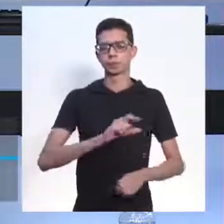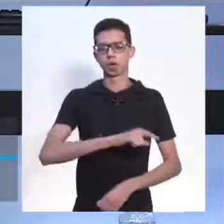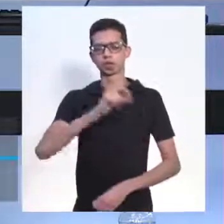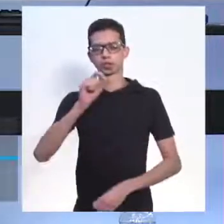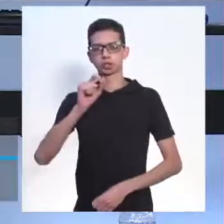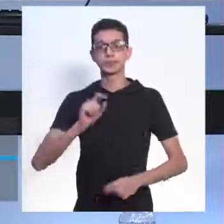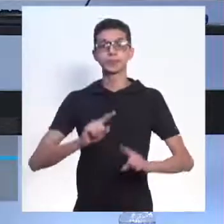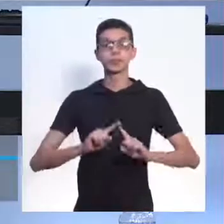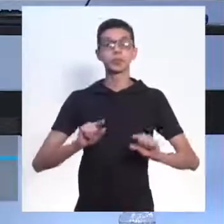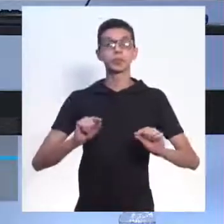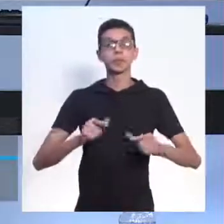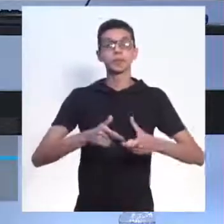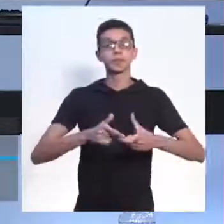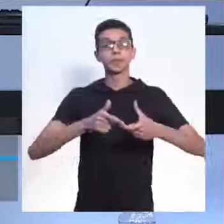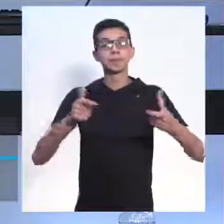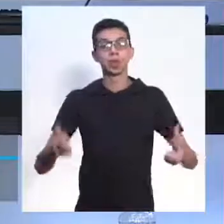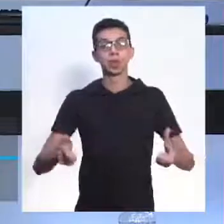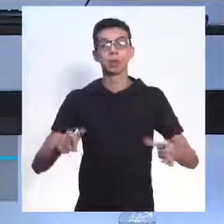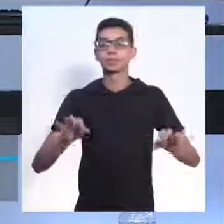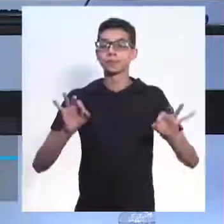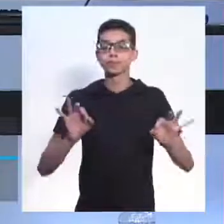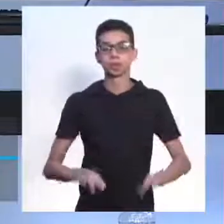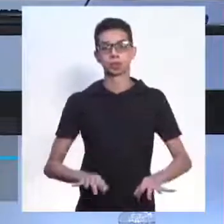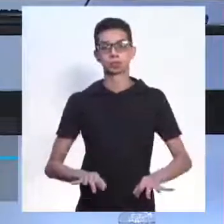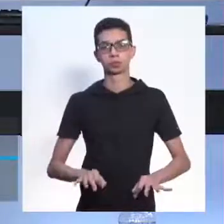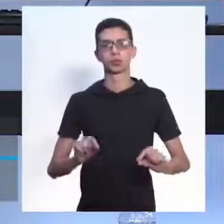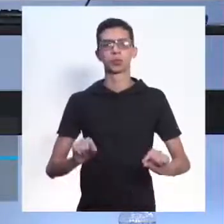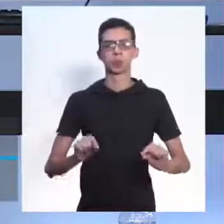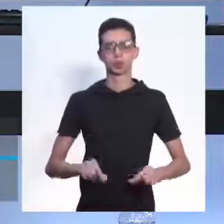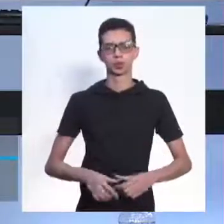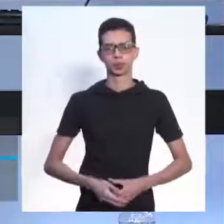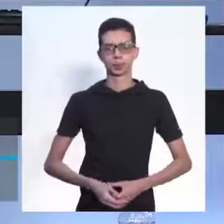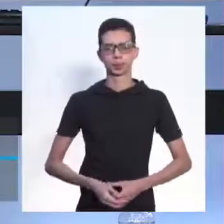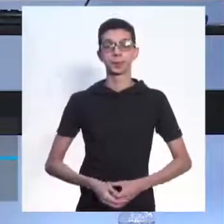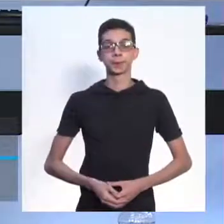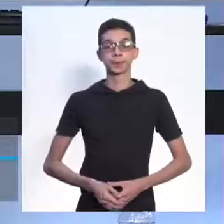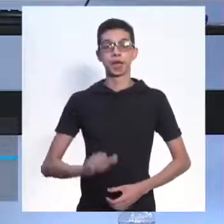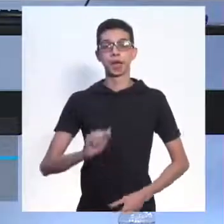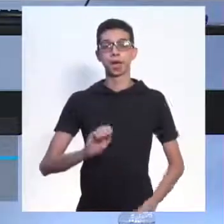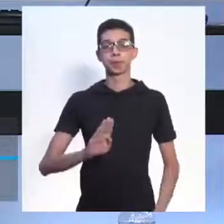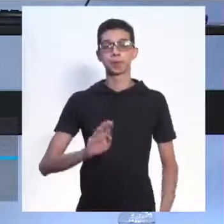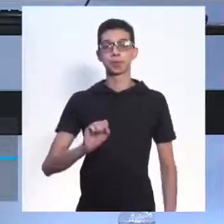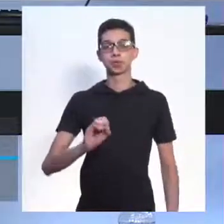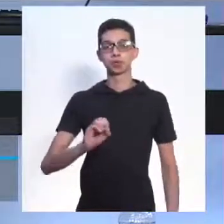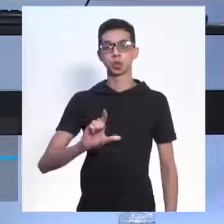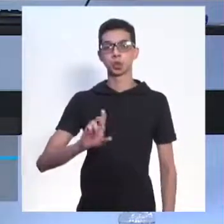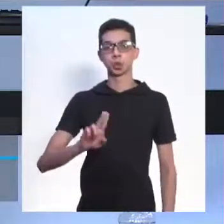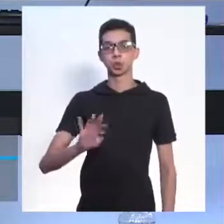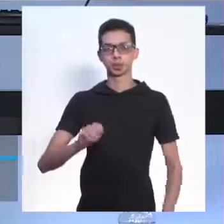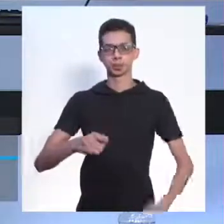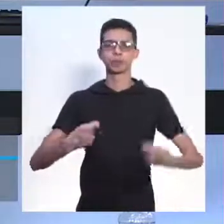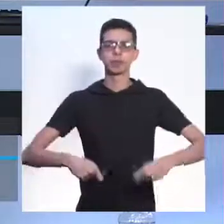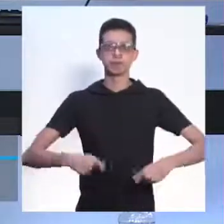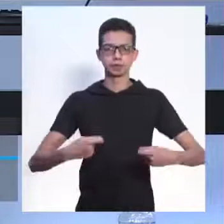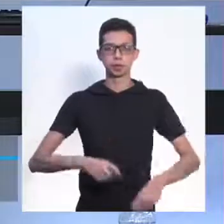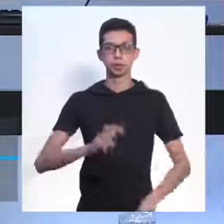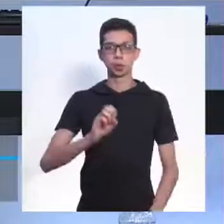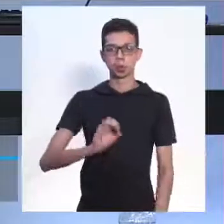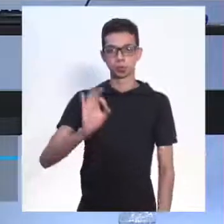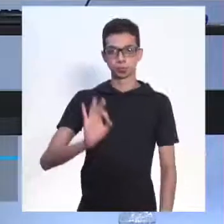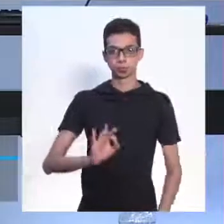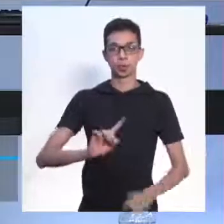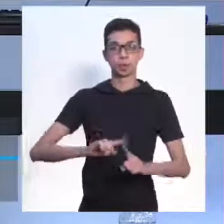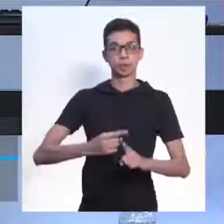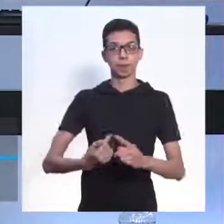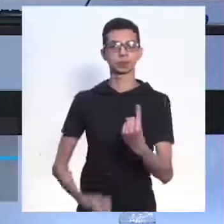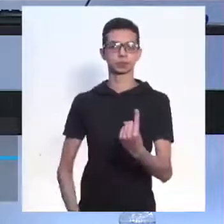mas o que a maioria absoluta a maioria absoluta é necessário que seja cinquenta por cento mais um por isso que